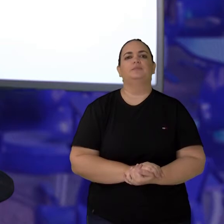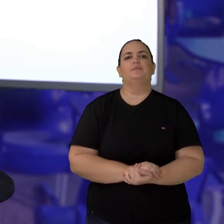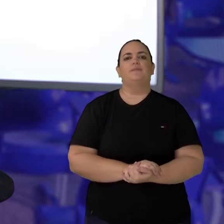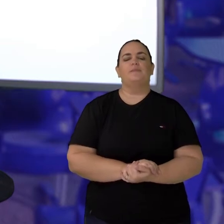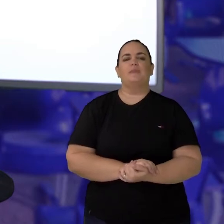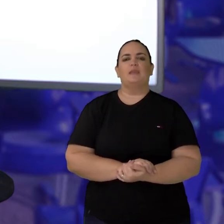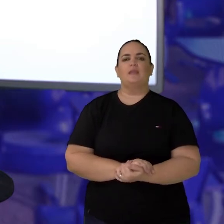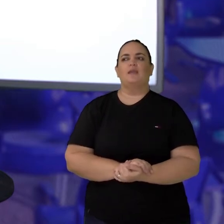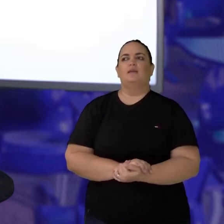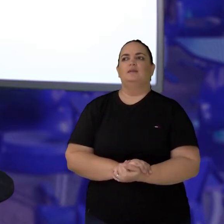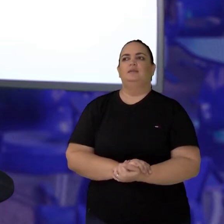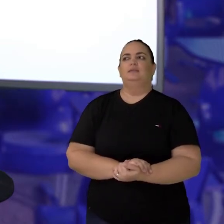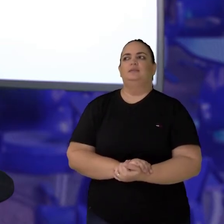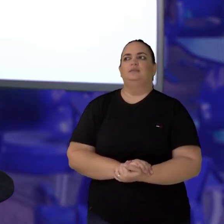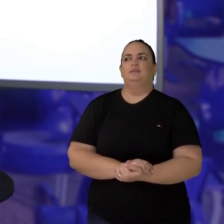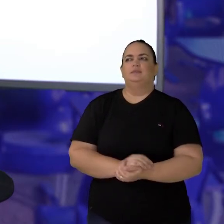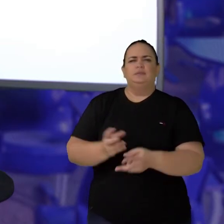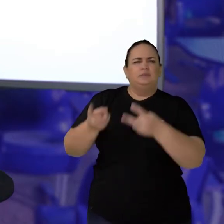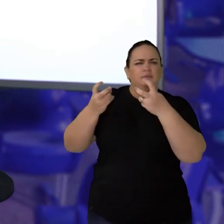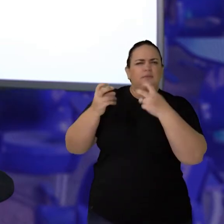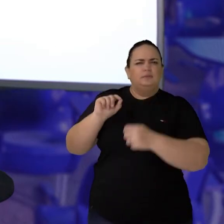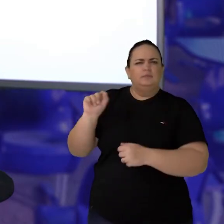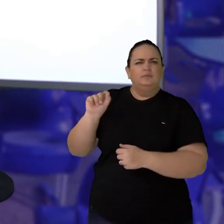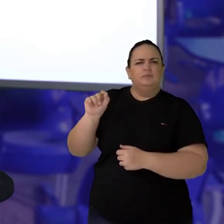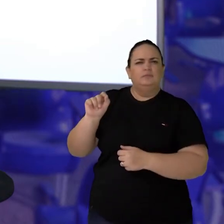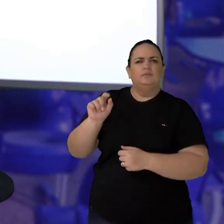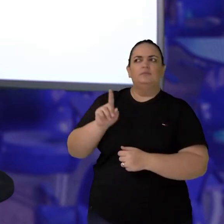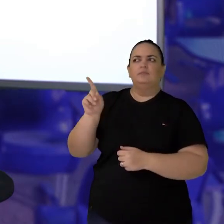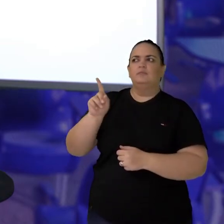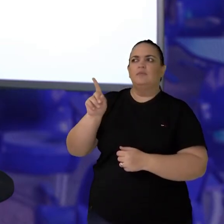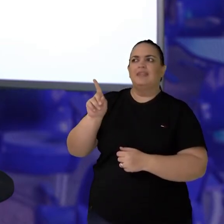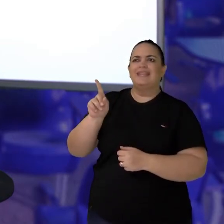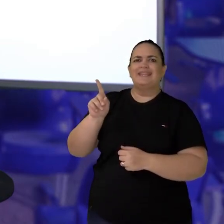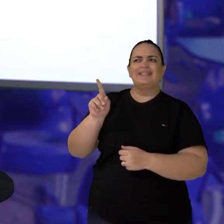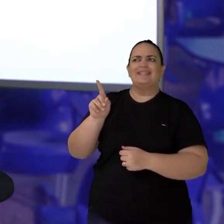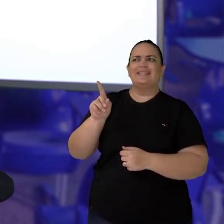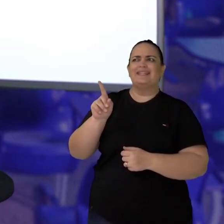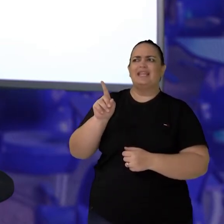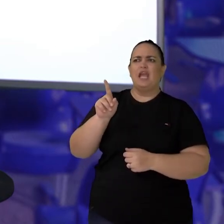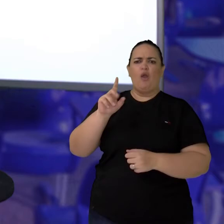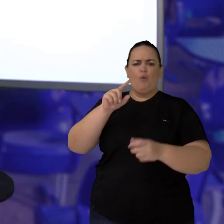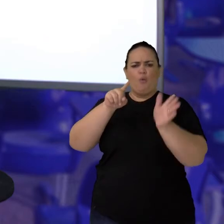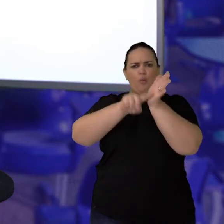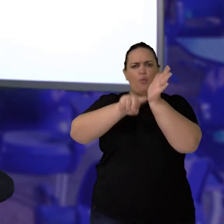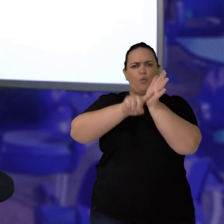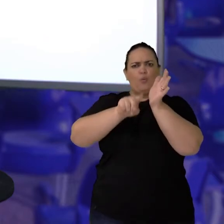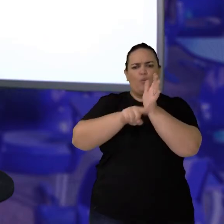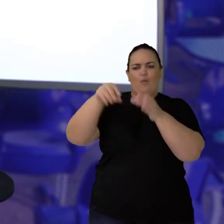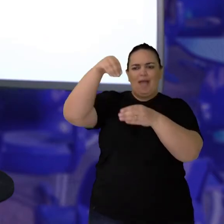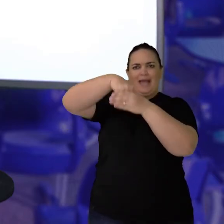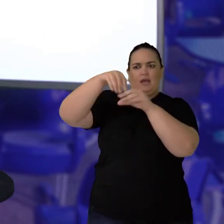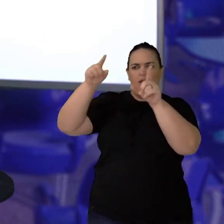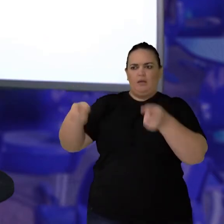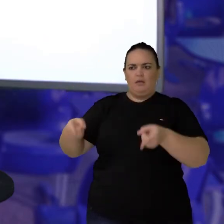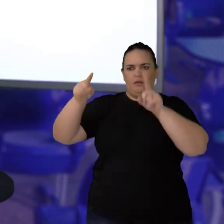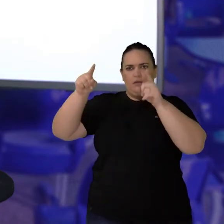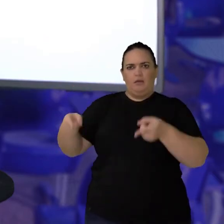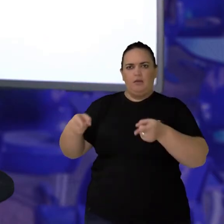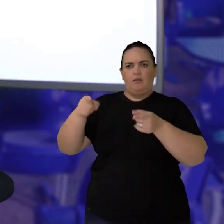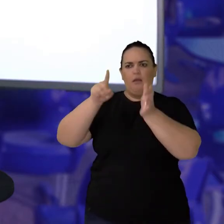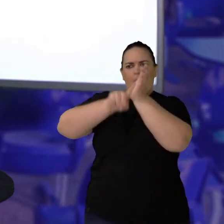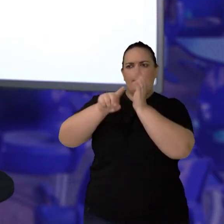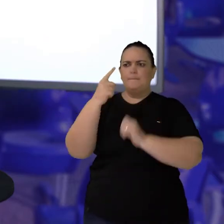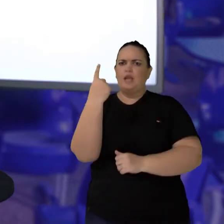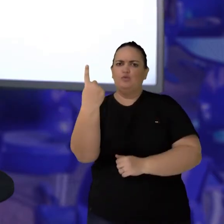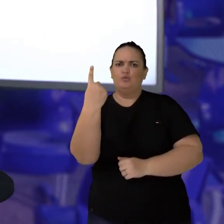seguinte. Galera, repara que o sinal negativo, ele está dentro do parênteses, beleza? Aí vocês devem